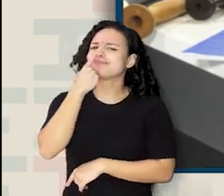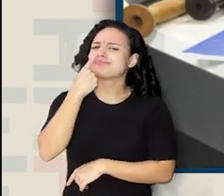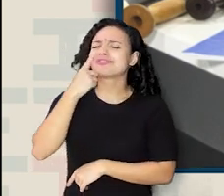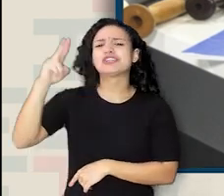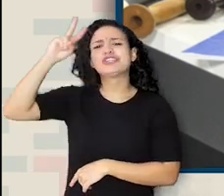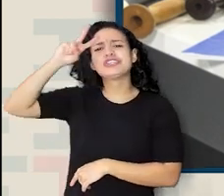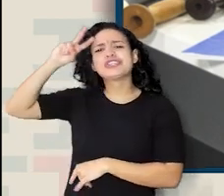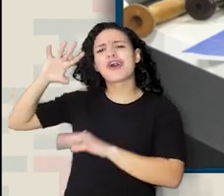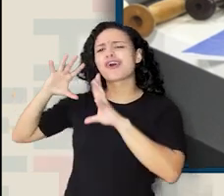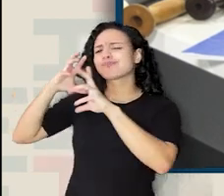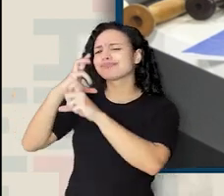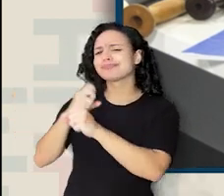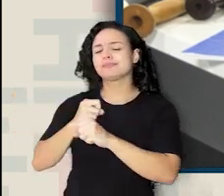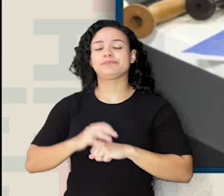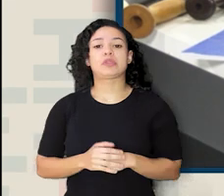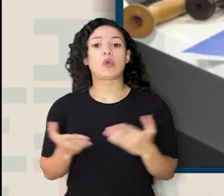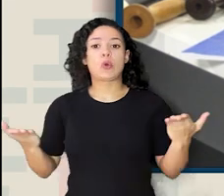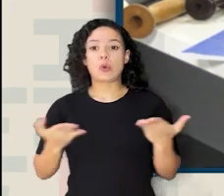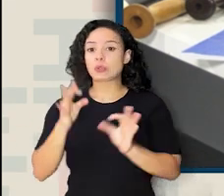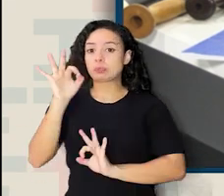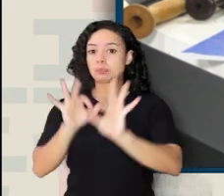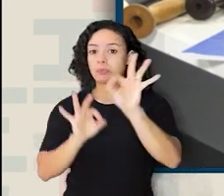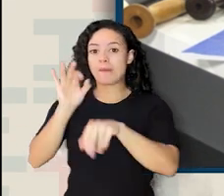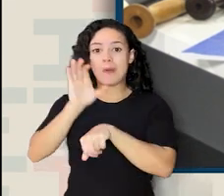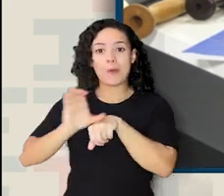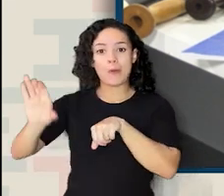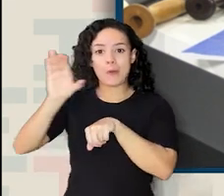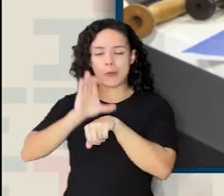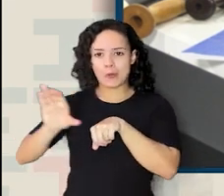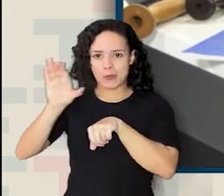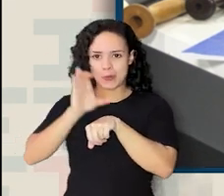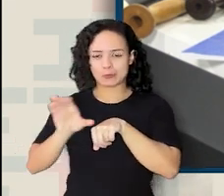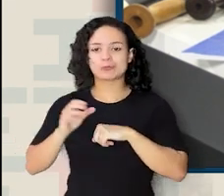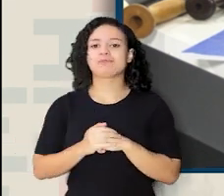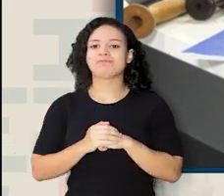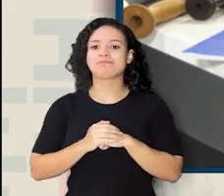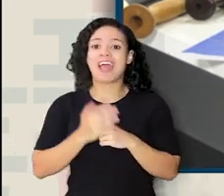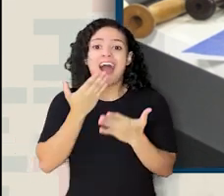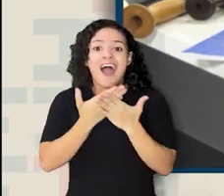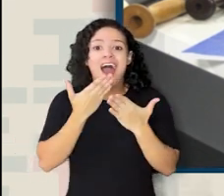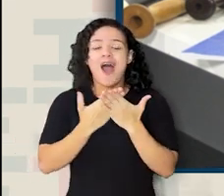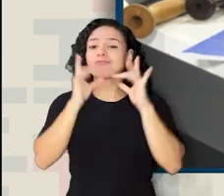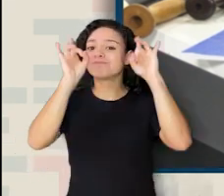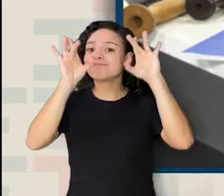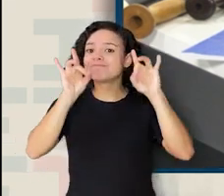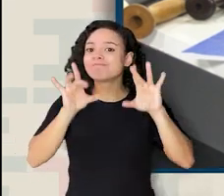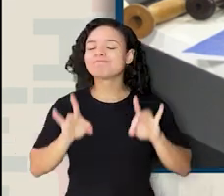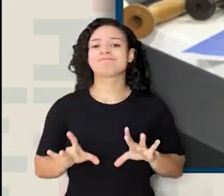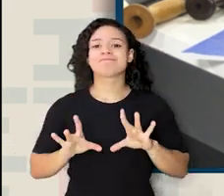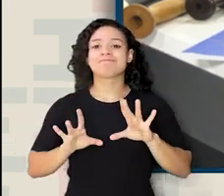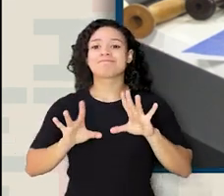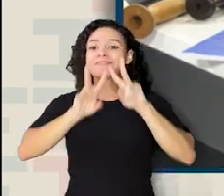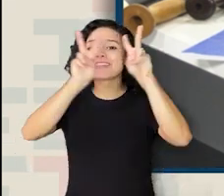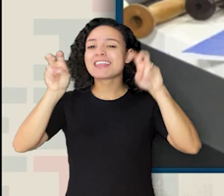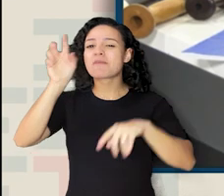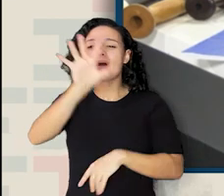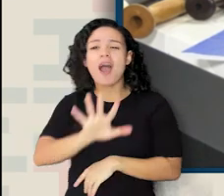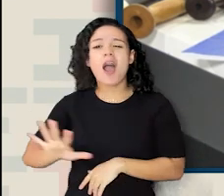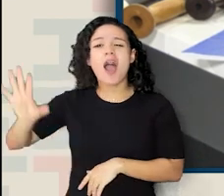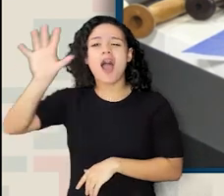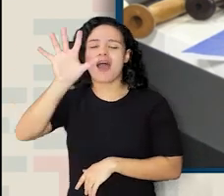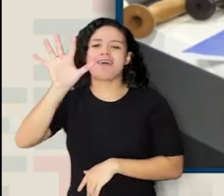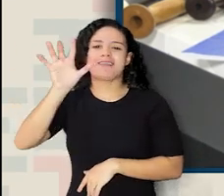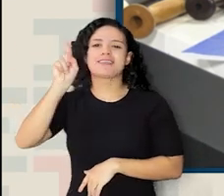Hoje, eu preparei esse curso, um módulo muito especial que vai tratar sobre o universo da flauta doce.